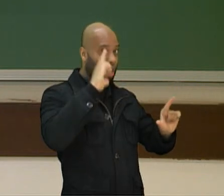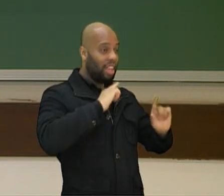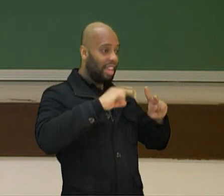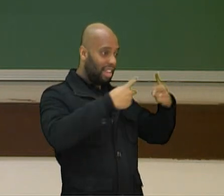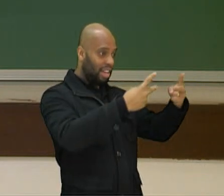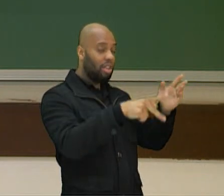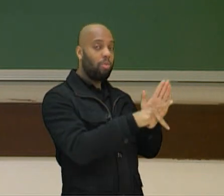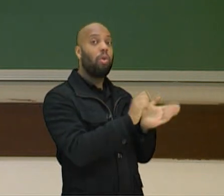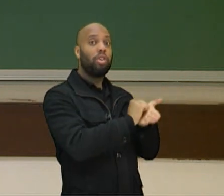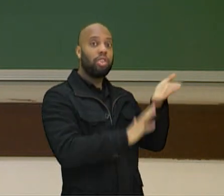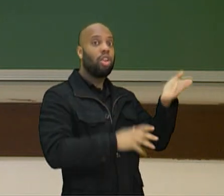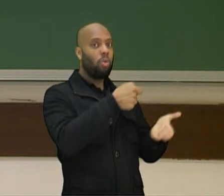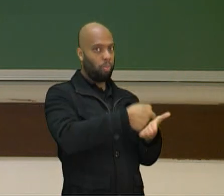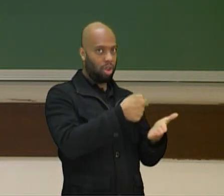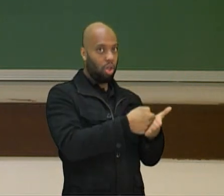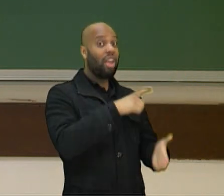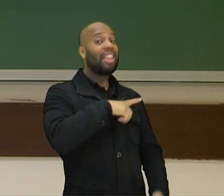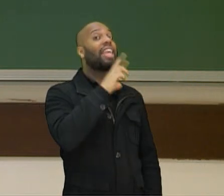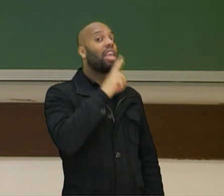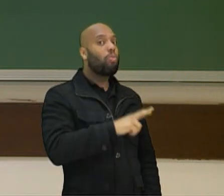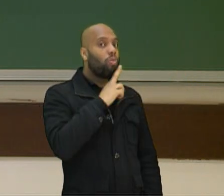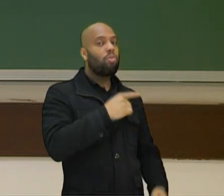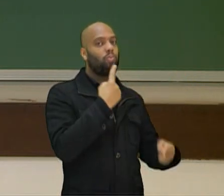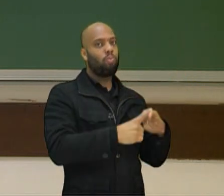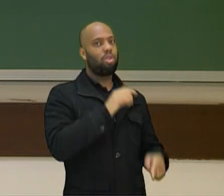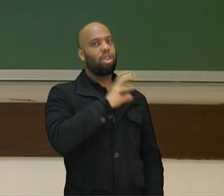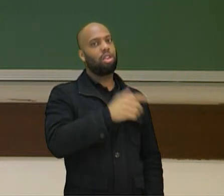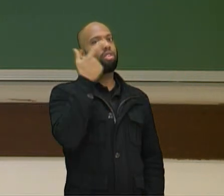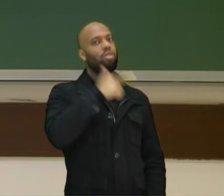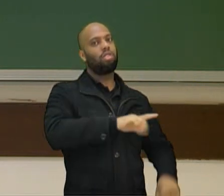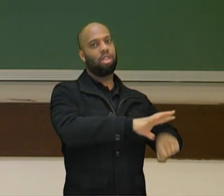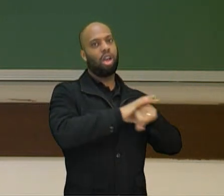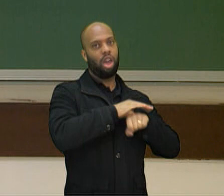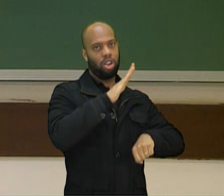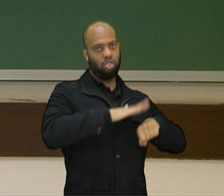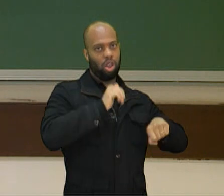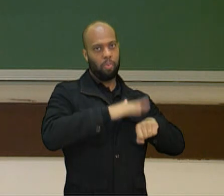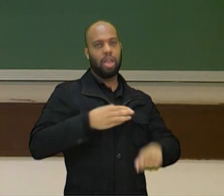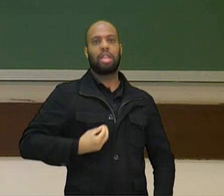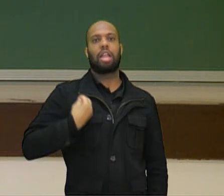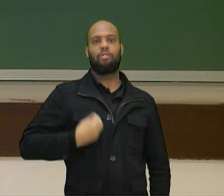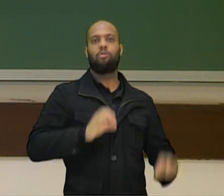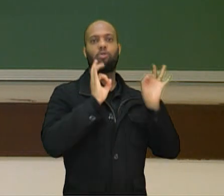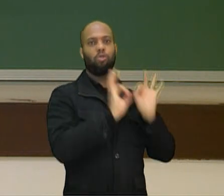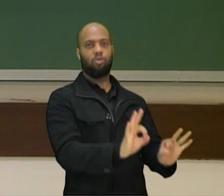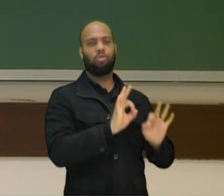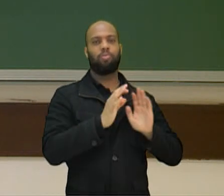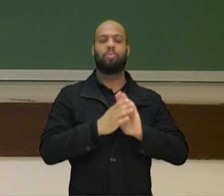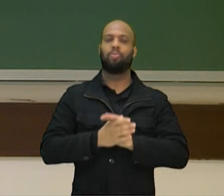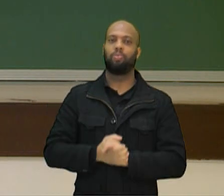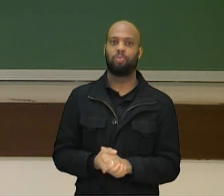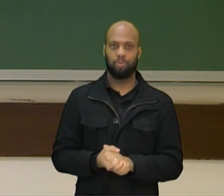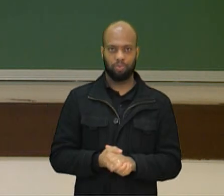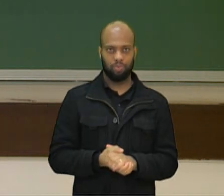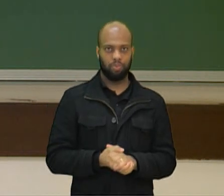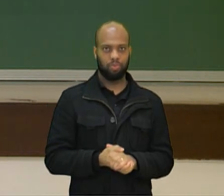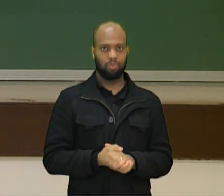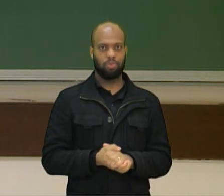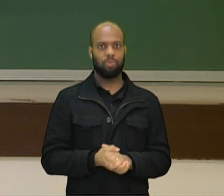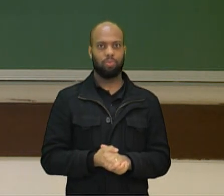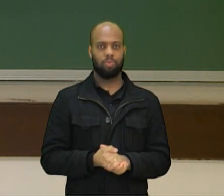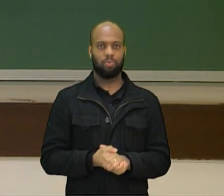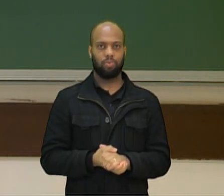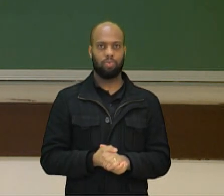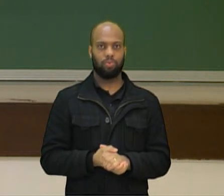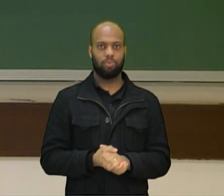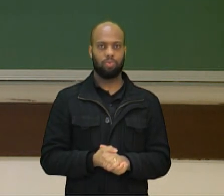Classroom e realizar a atividade obrigatória para cada uma das aulas postadas. Assim, a sua presença será validada nesse período de